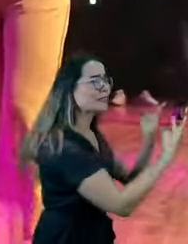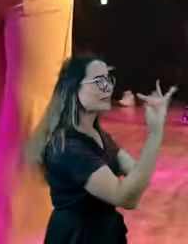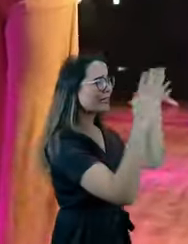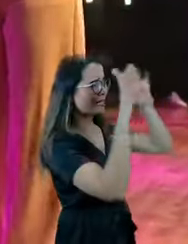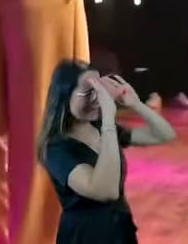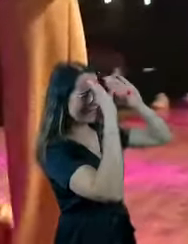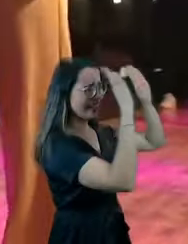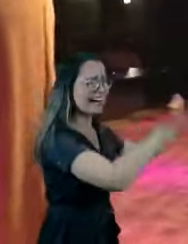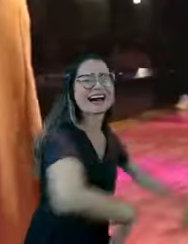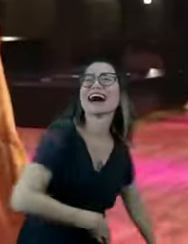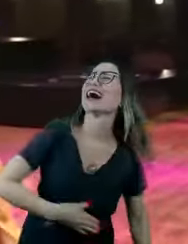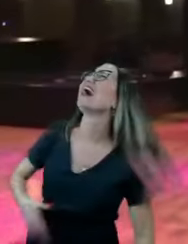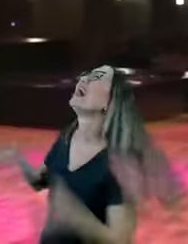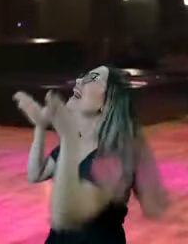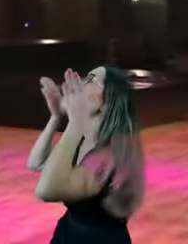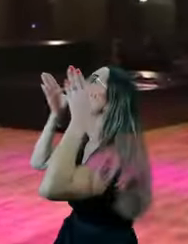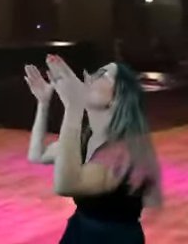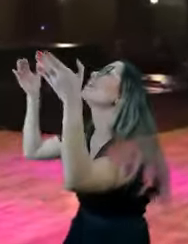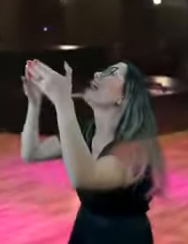mais, nada